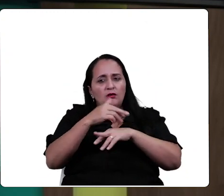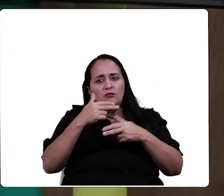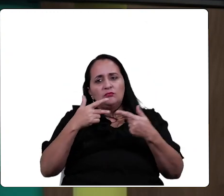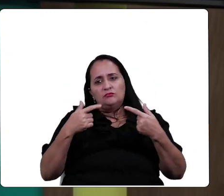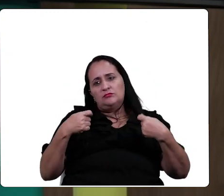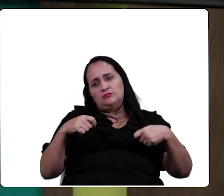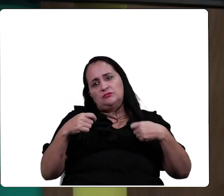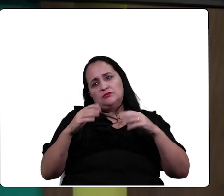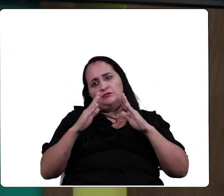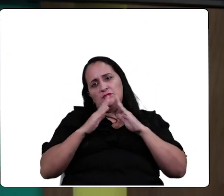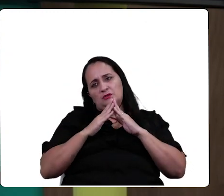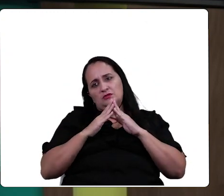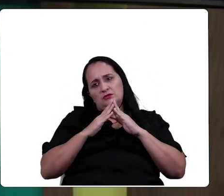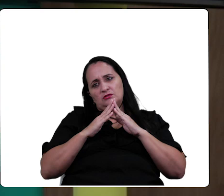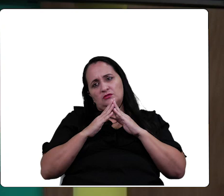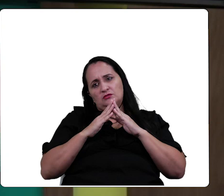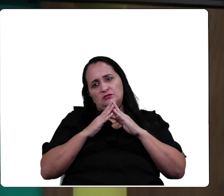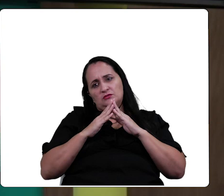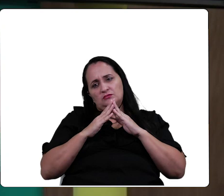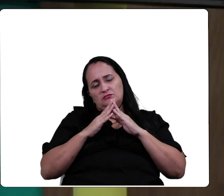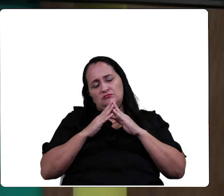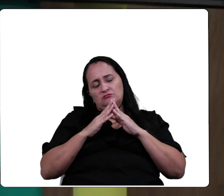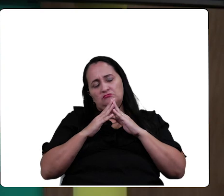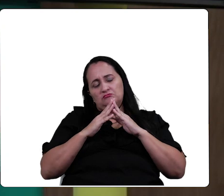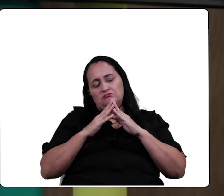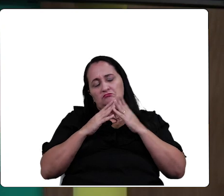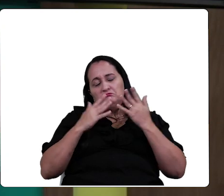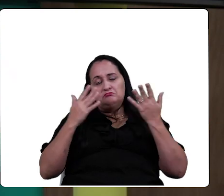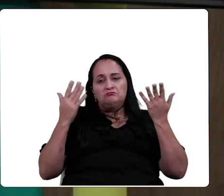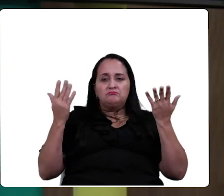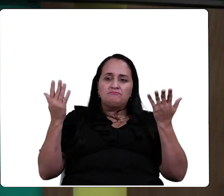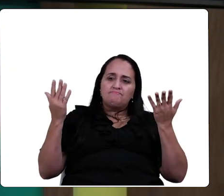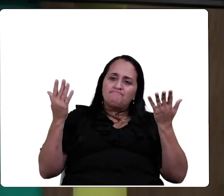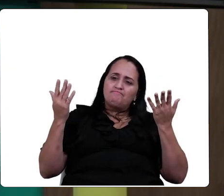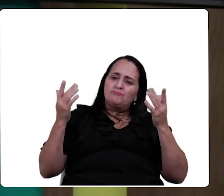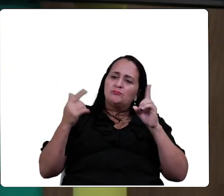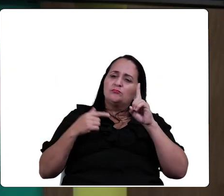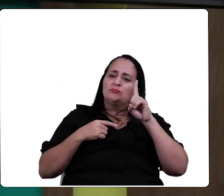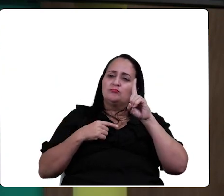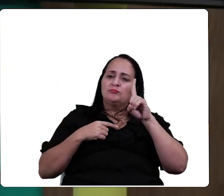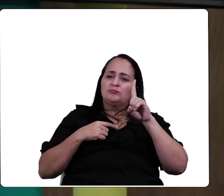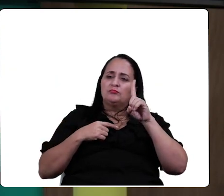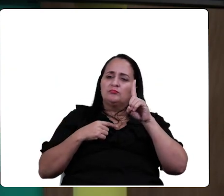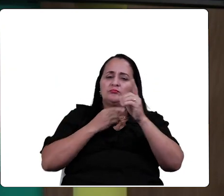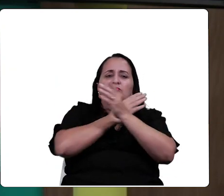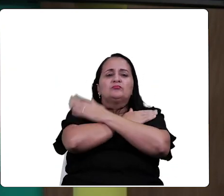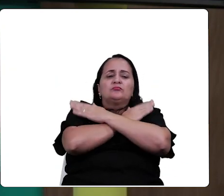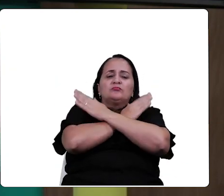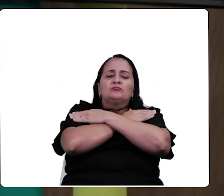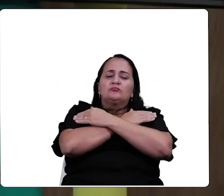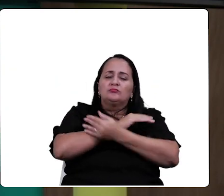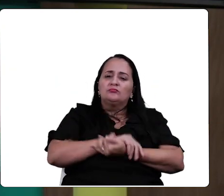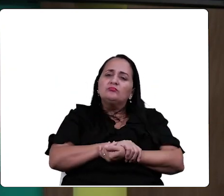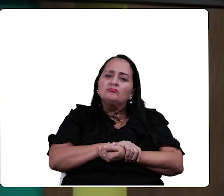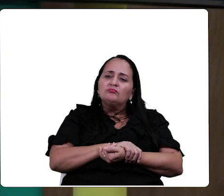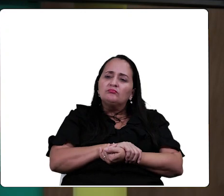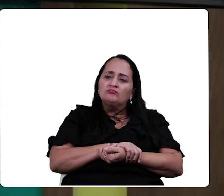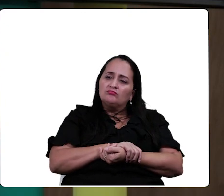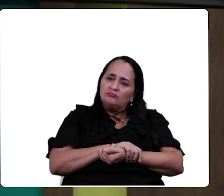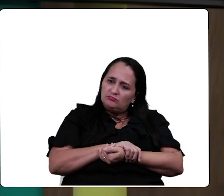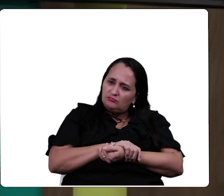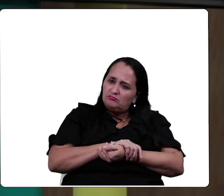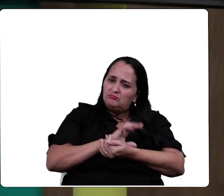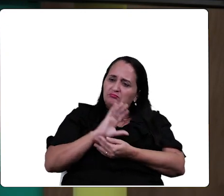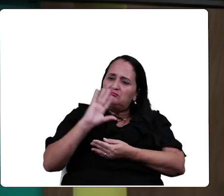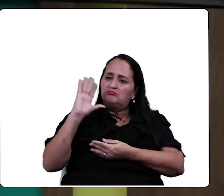na rua, ele precisa de uma casa, precisa de um lar. Ou letra D, desemprego. O que